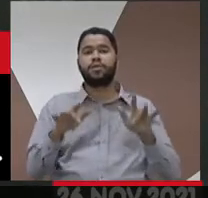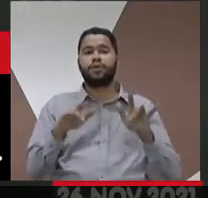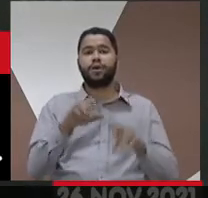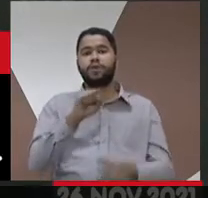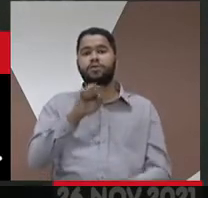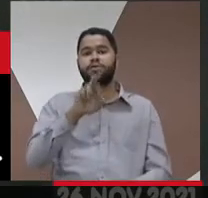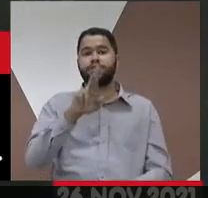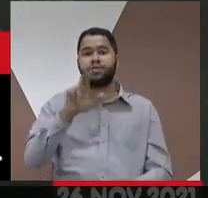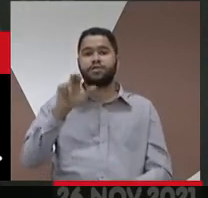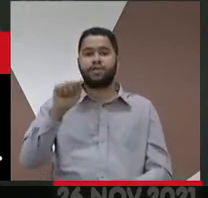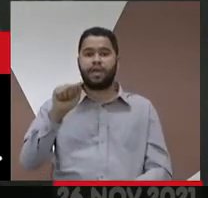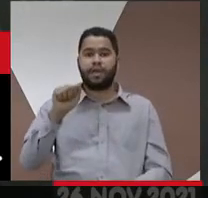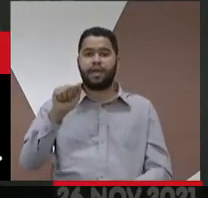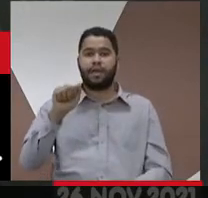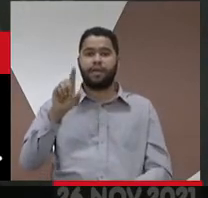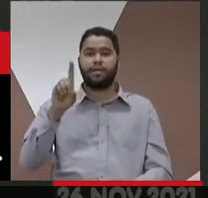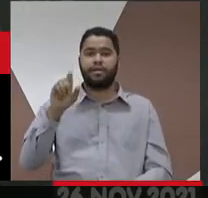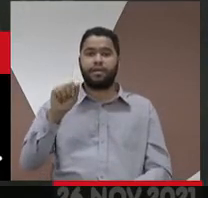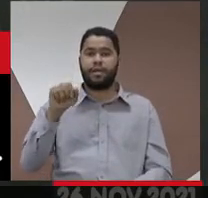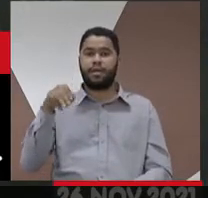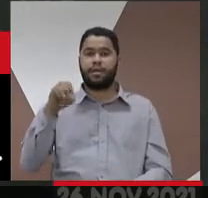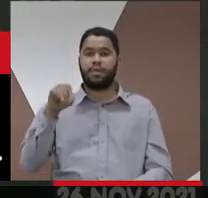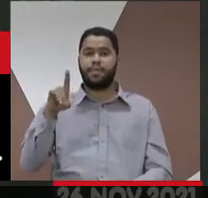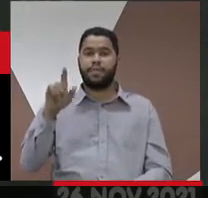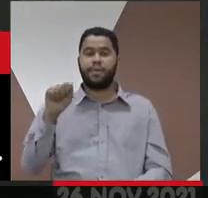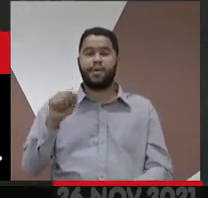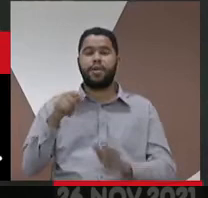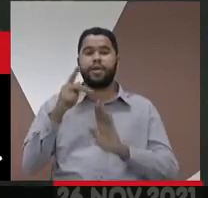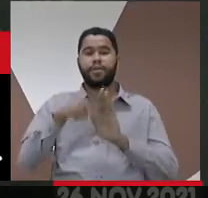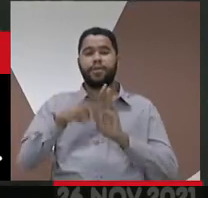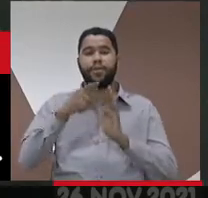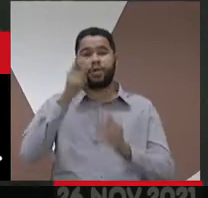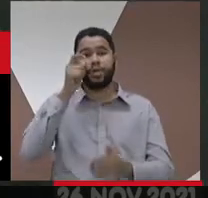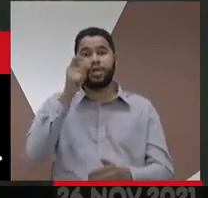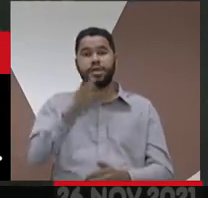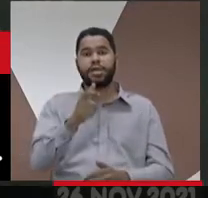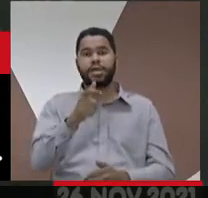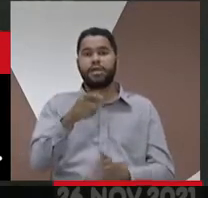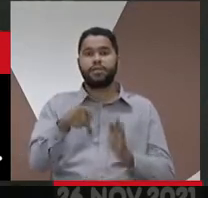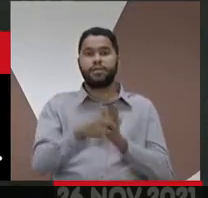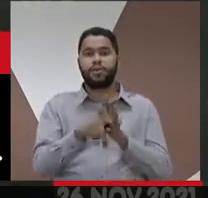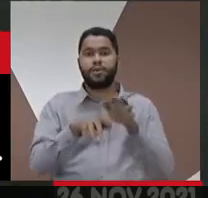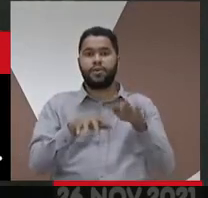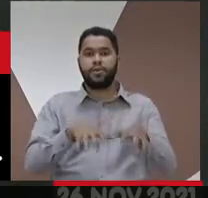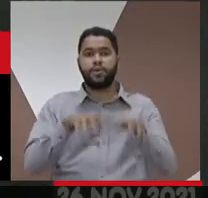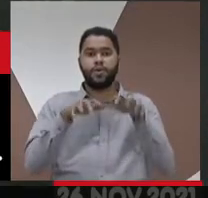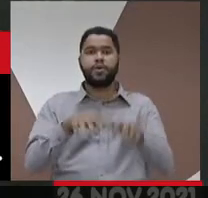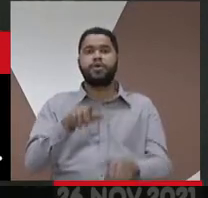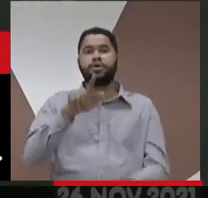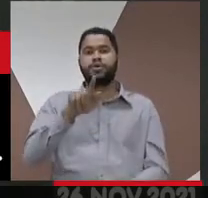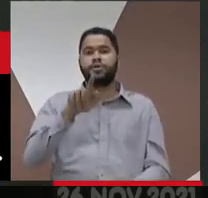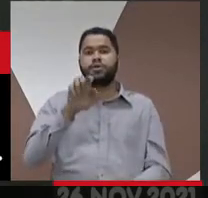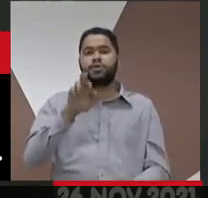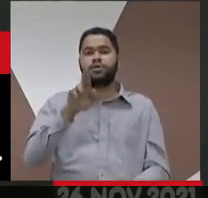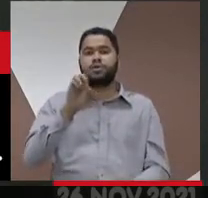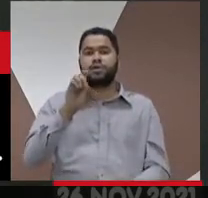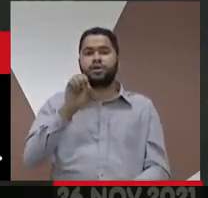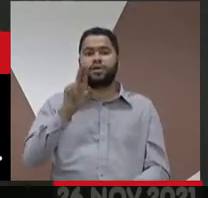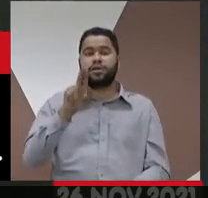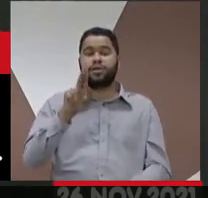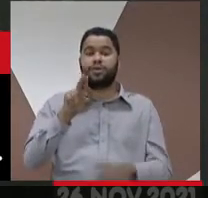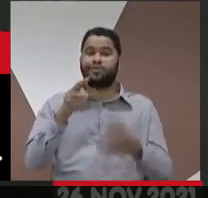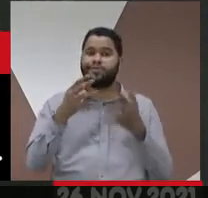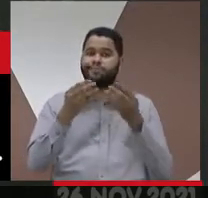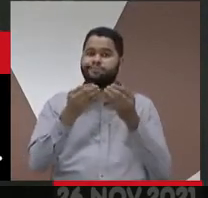Serra da Moeda, projeto de interesse da mineradora Gerdau, que compromete o